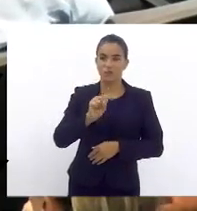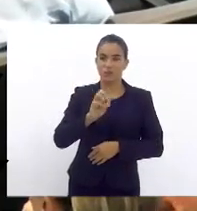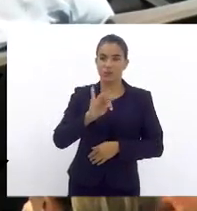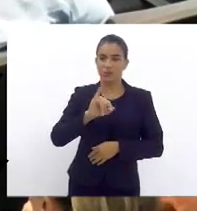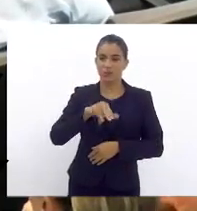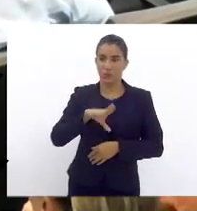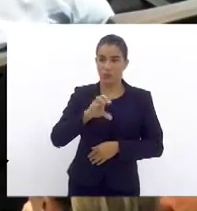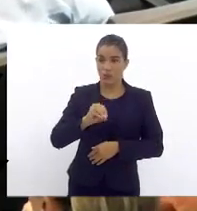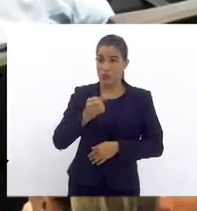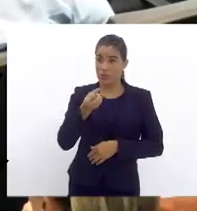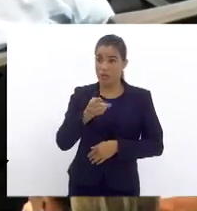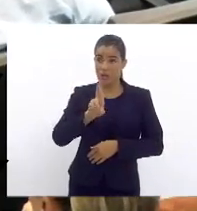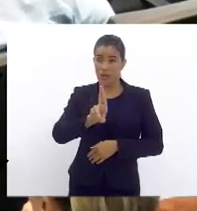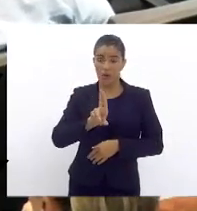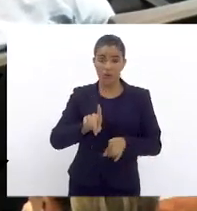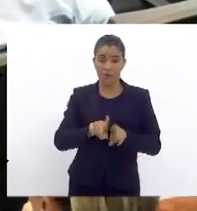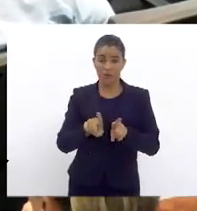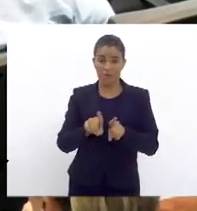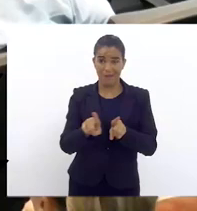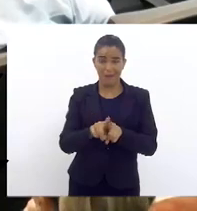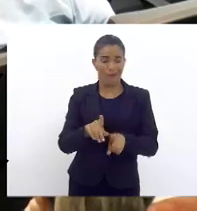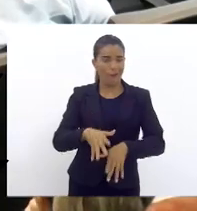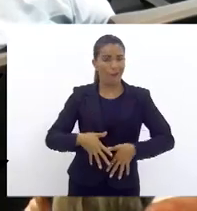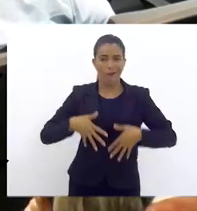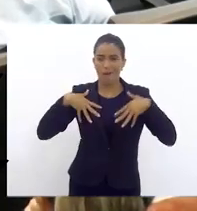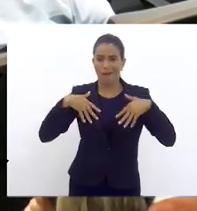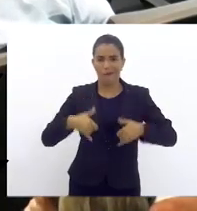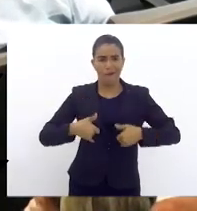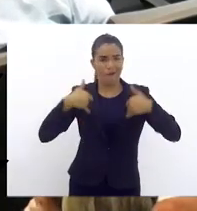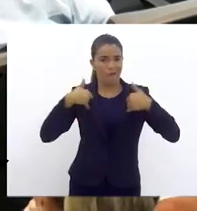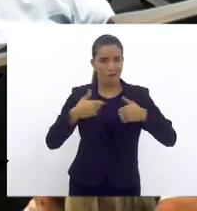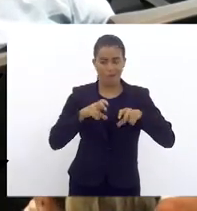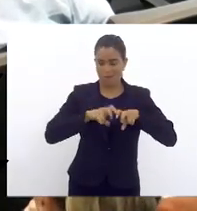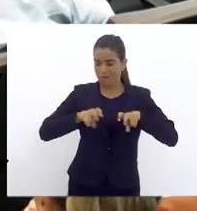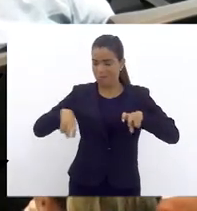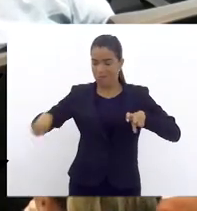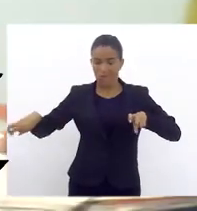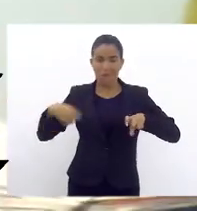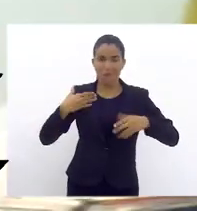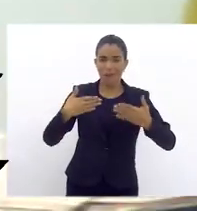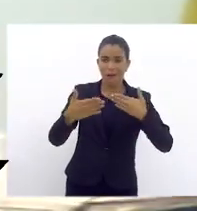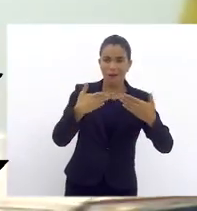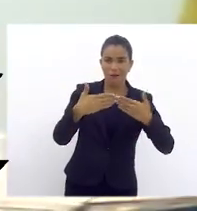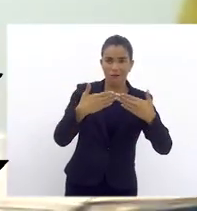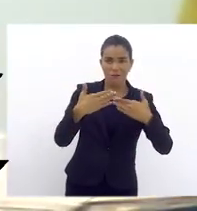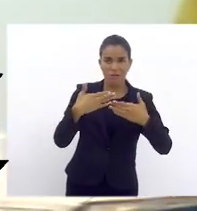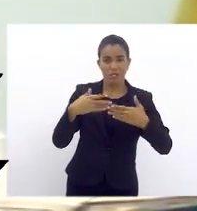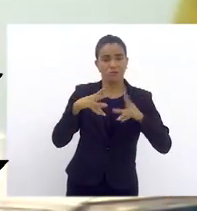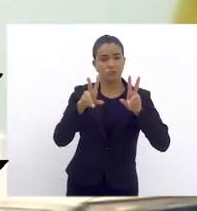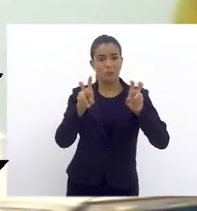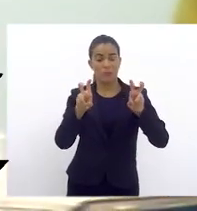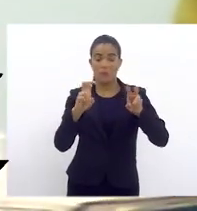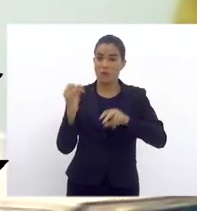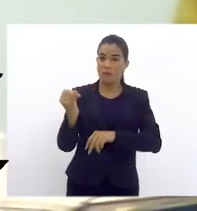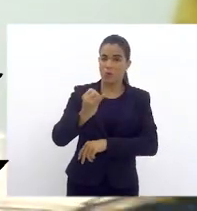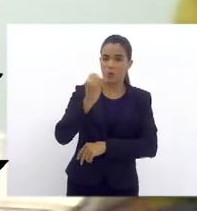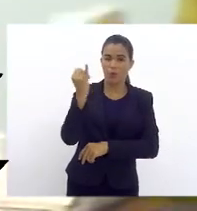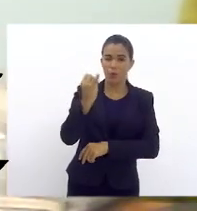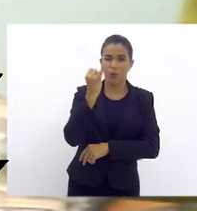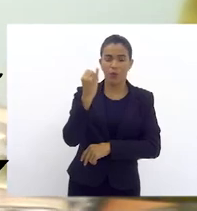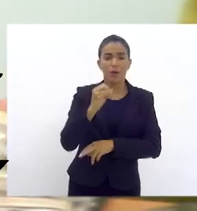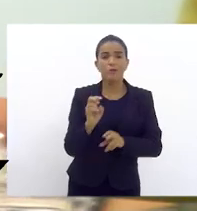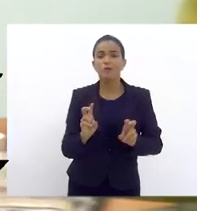senhor é que presente é uma honra tá aqui com todos vocês para tratarmos desse tema de suma importância que